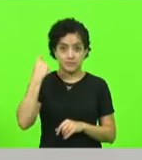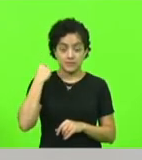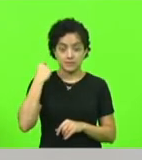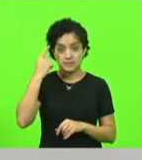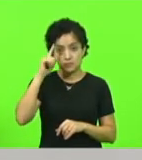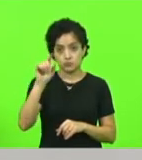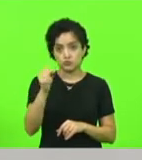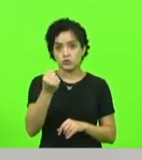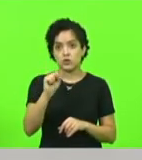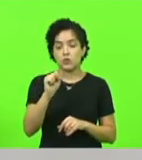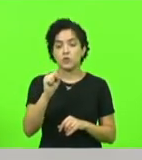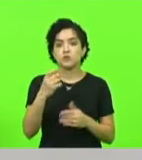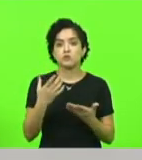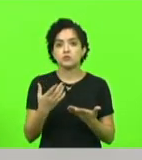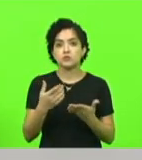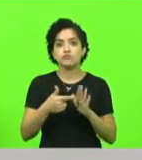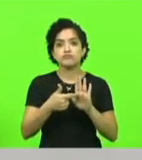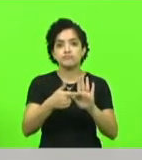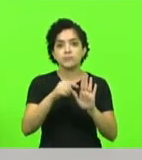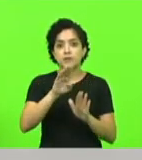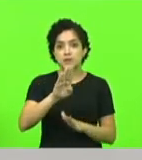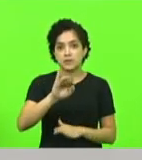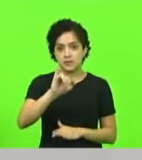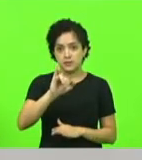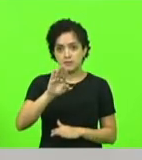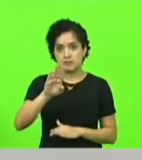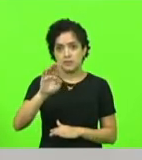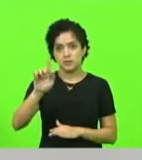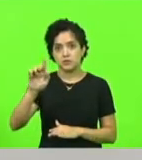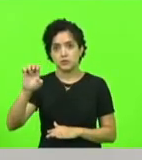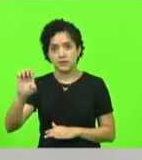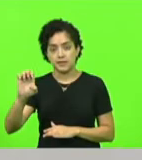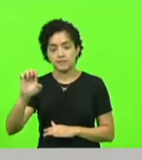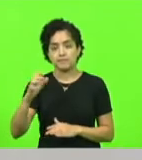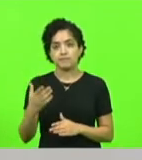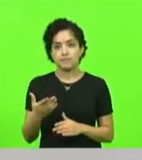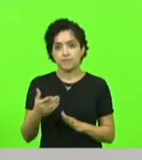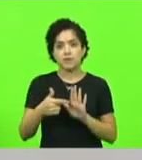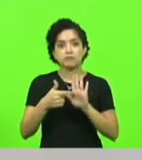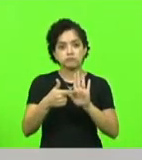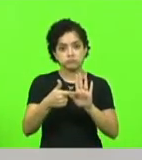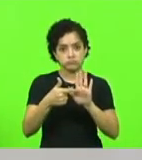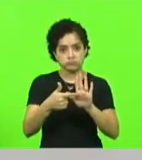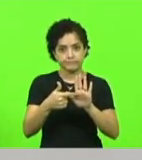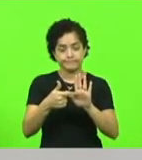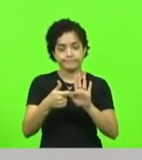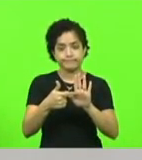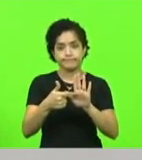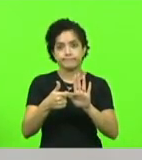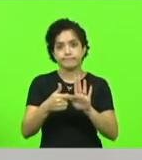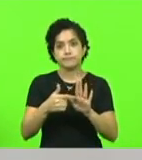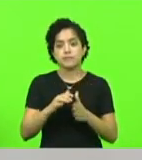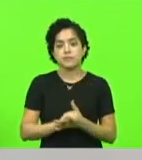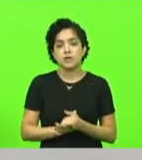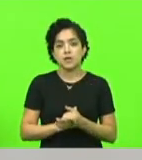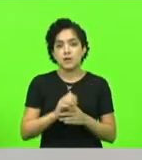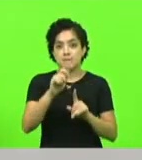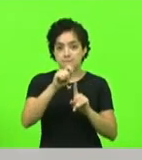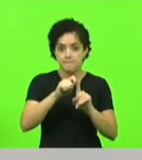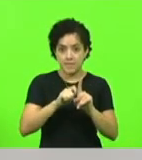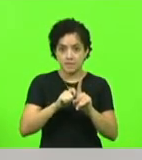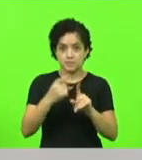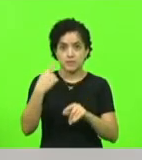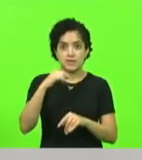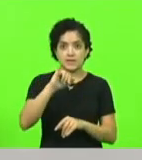IBGE divulgou os dados da inflação de setembro. E a notícia não poderia ser ainda pior. No mês passado, o IPCA